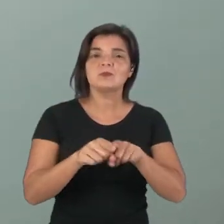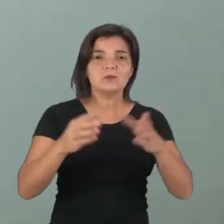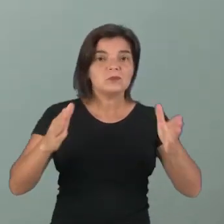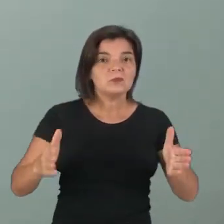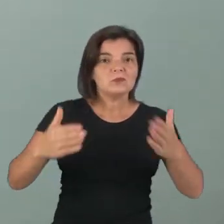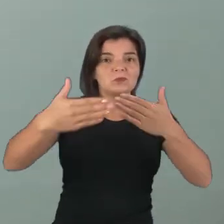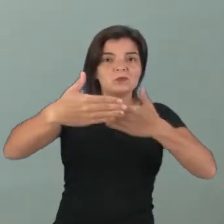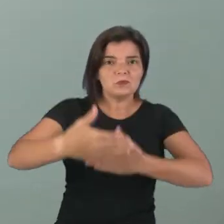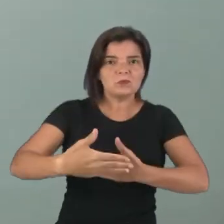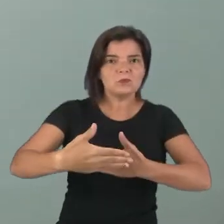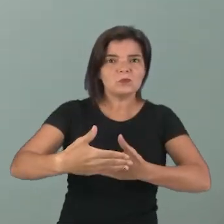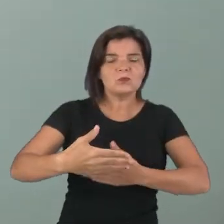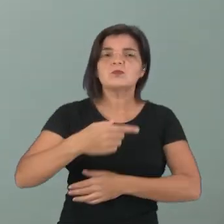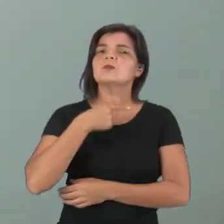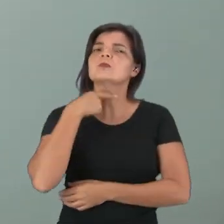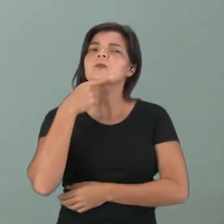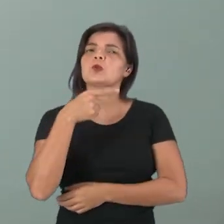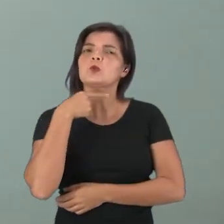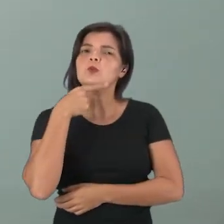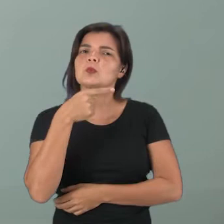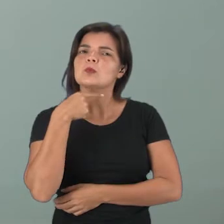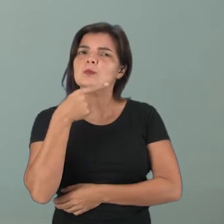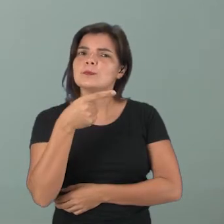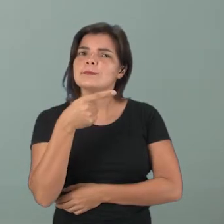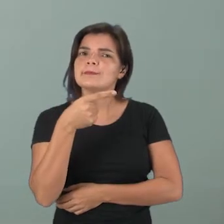uma caixa com dúvidas?